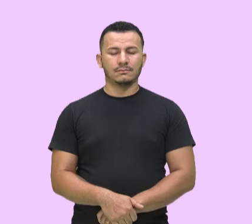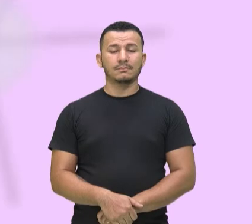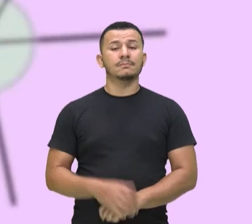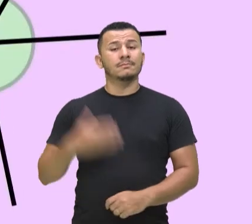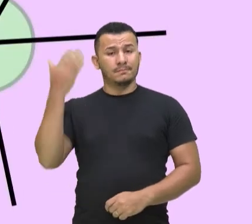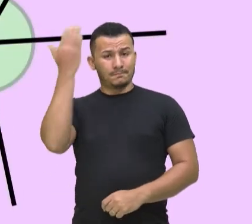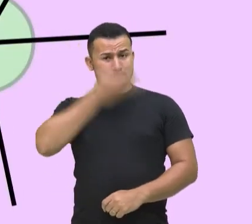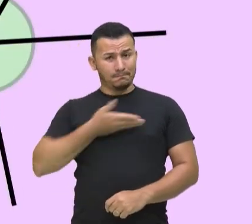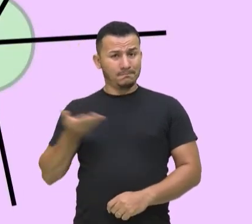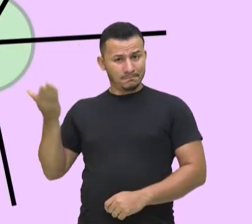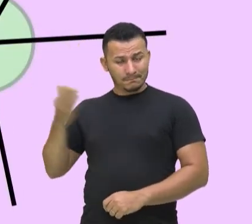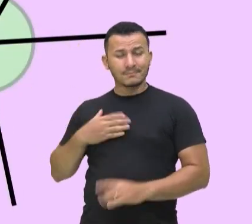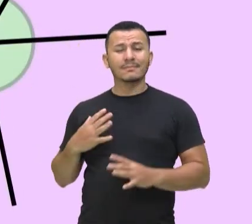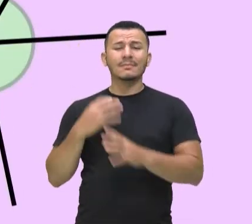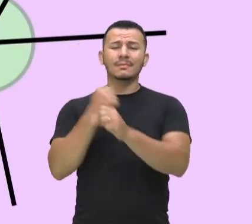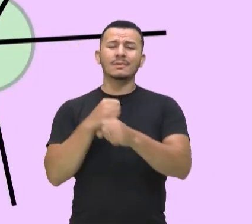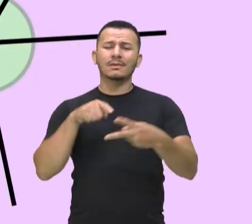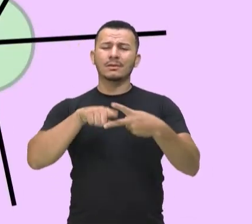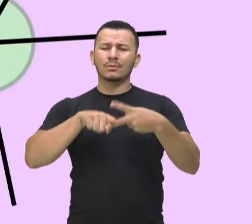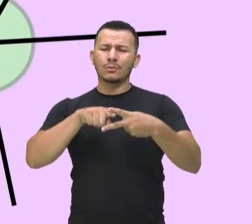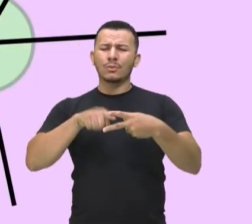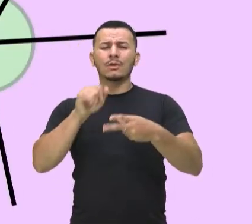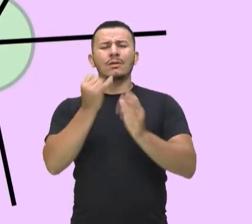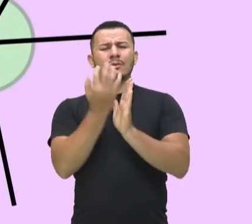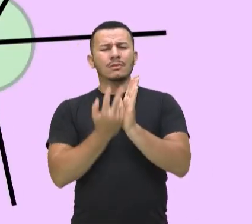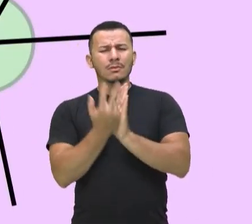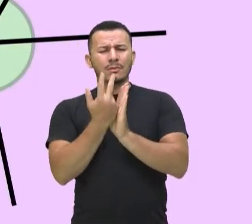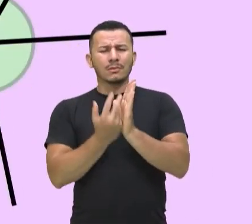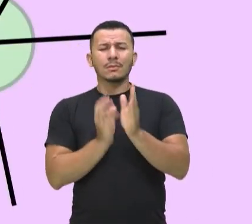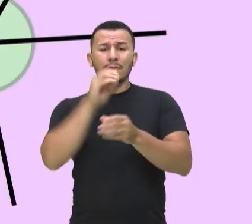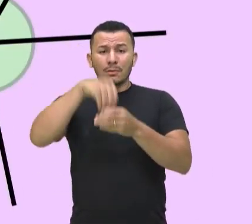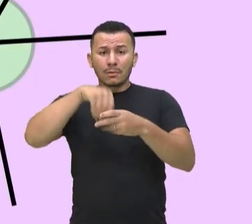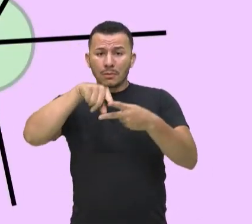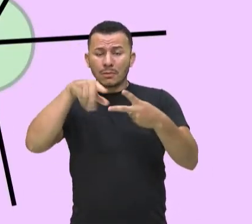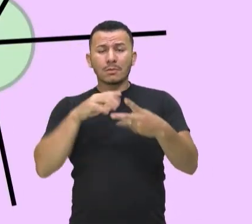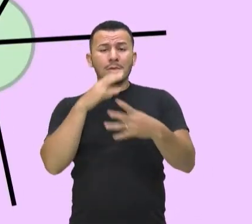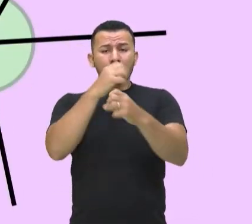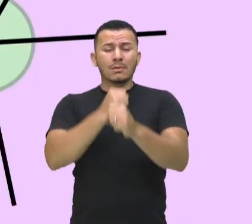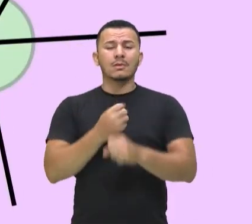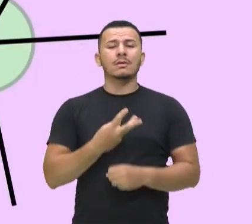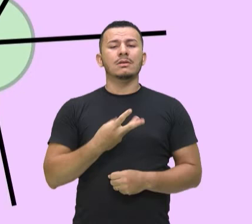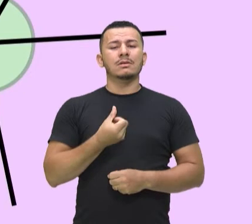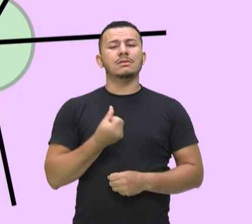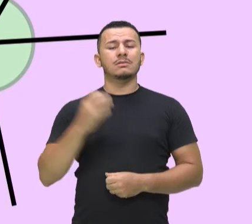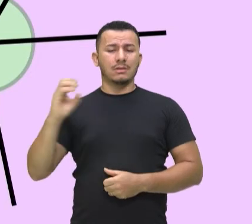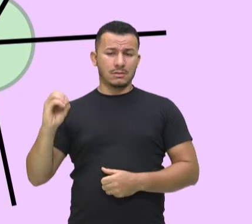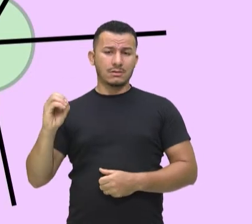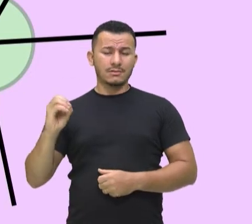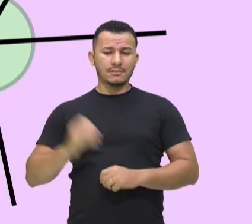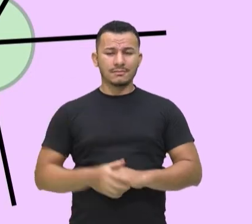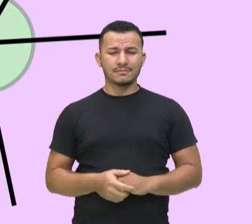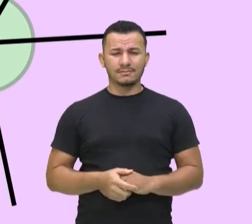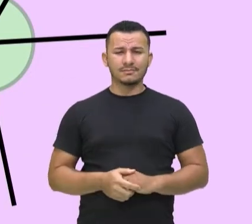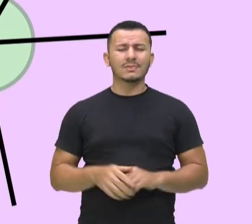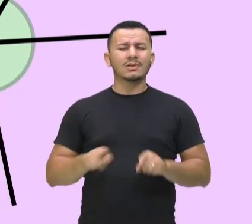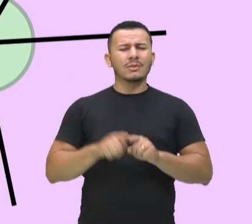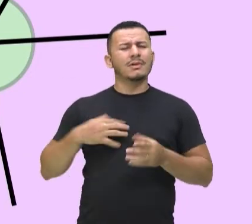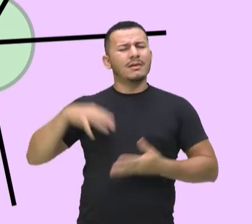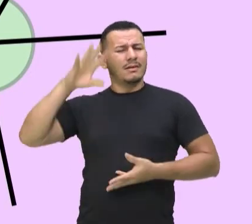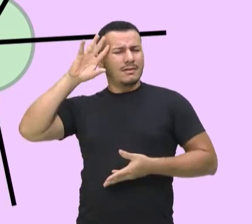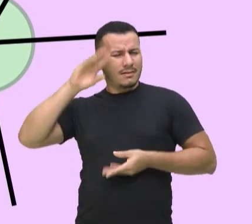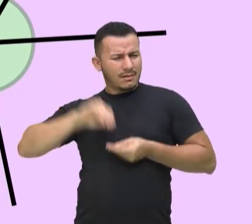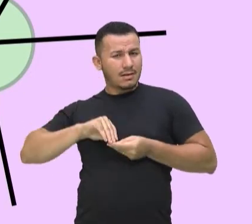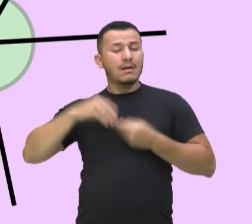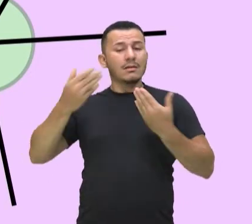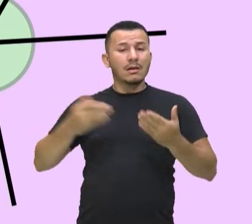texto mostra que a soma dos ângulos internos dos polígonos dados é igual a 360 graus, e nos leva a deduzir